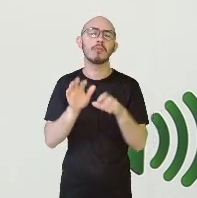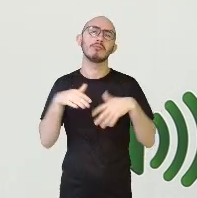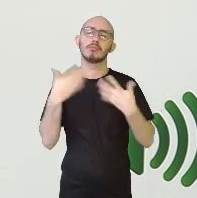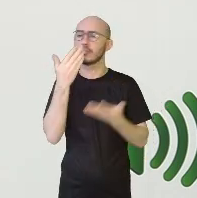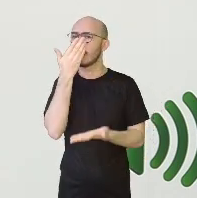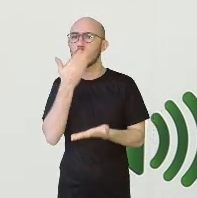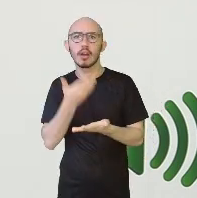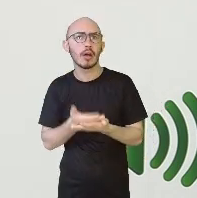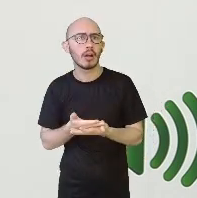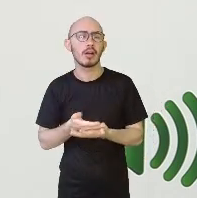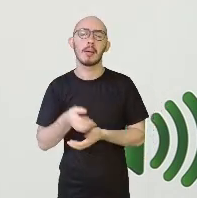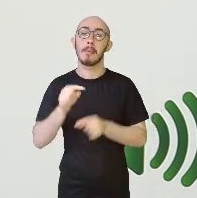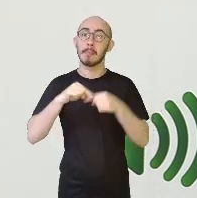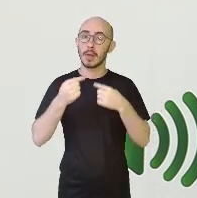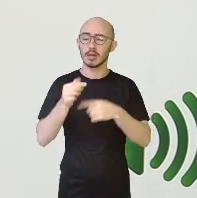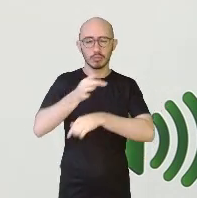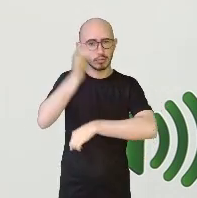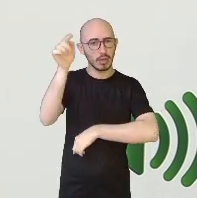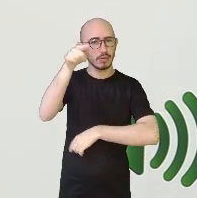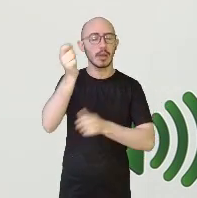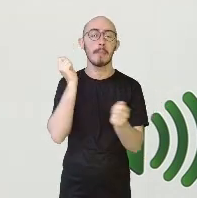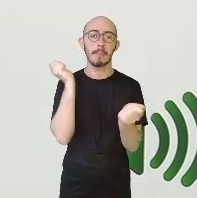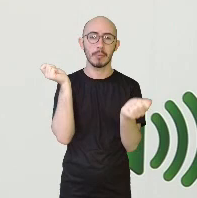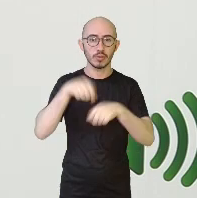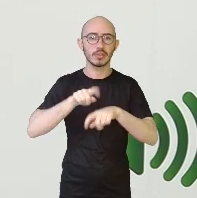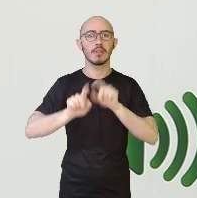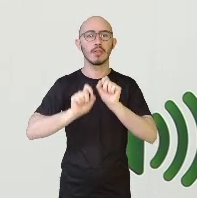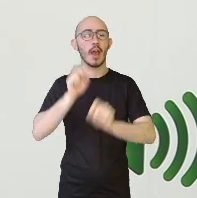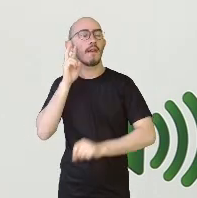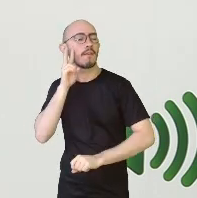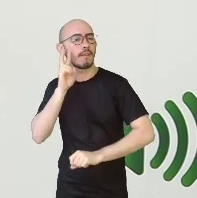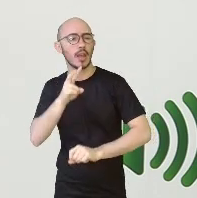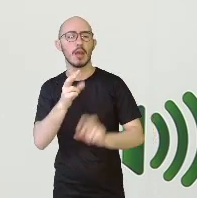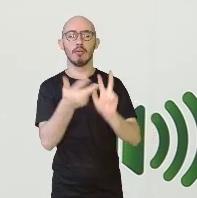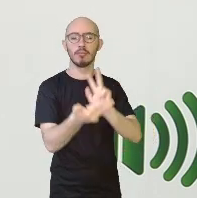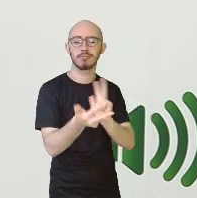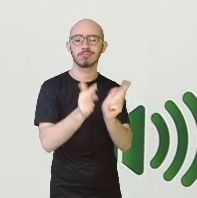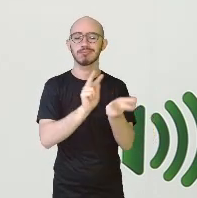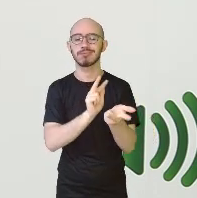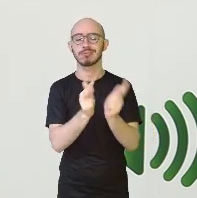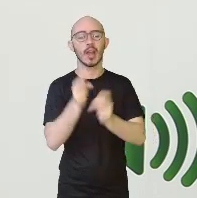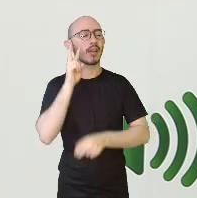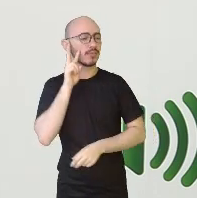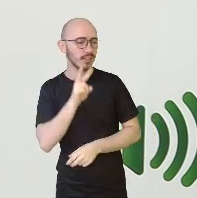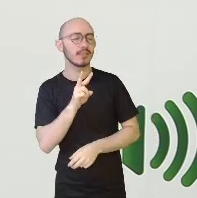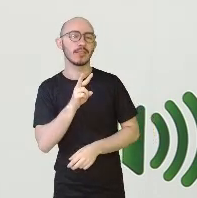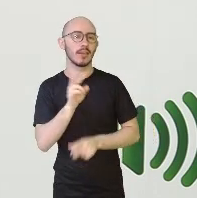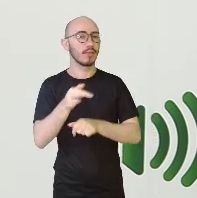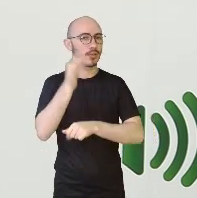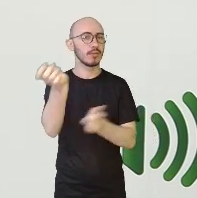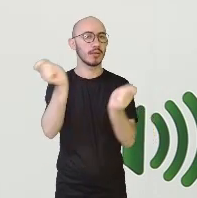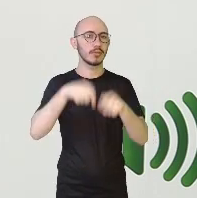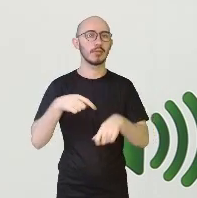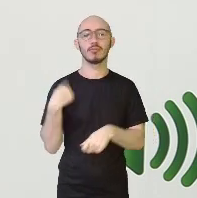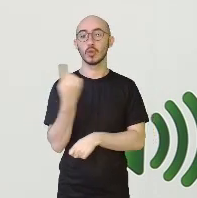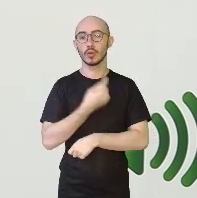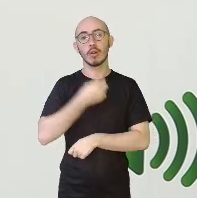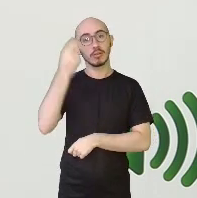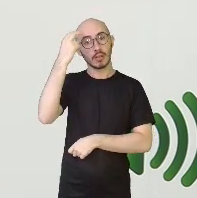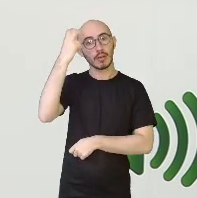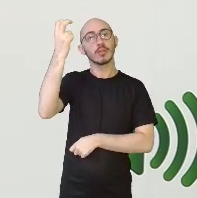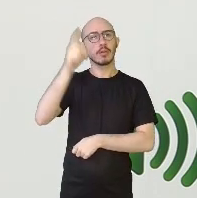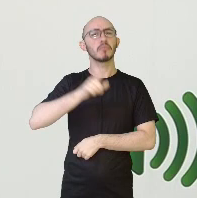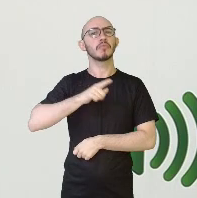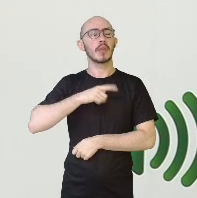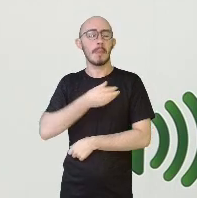eu tenho certeza que você vai esbarrar com alguma roda de capoeira na sua vida. Isso faz parte da nossa cultura, está